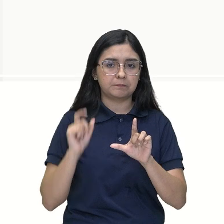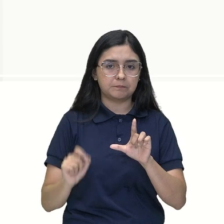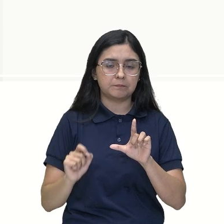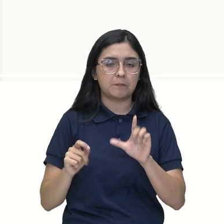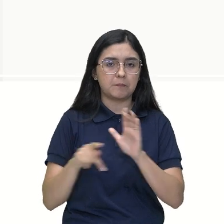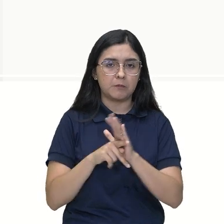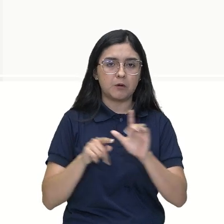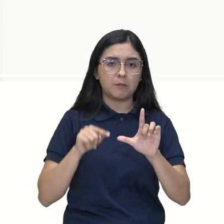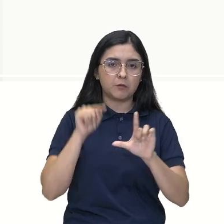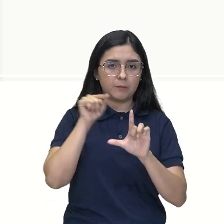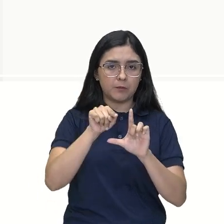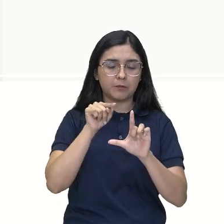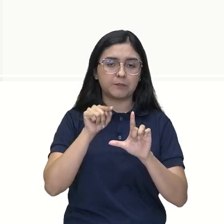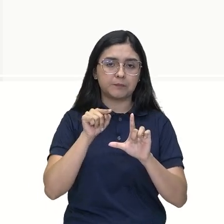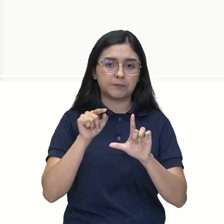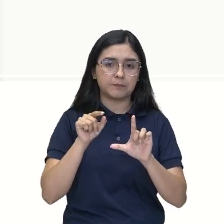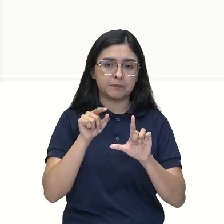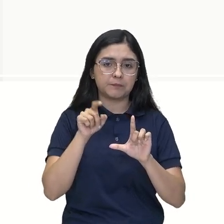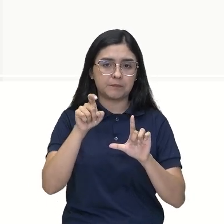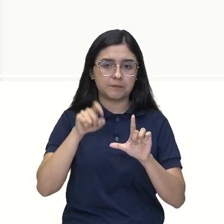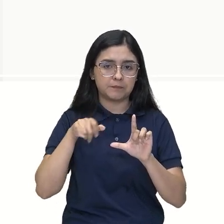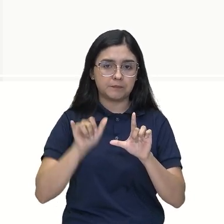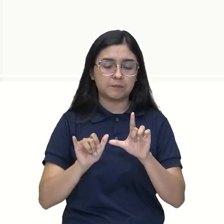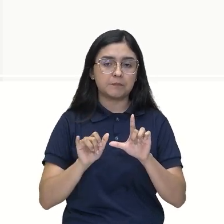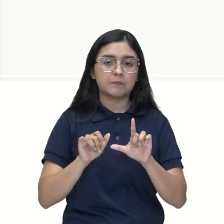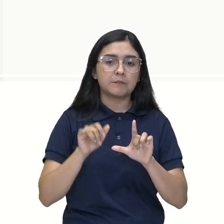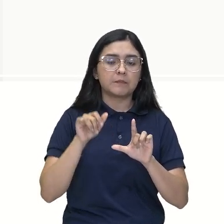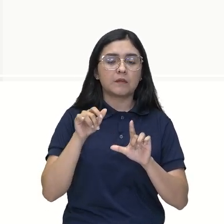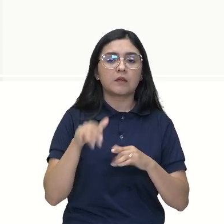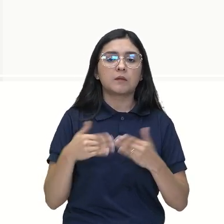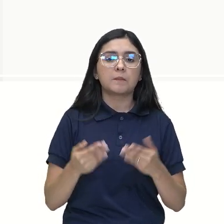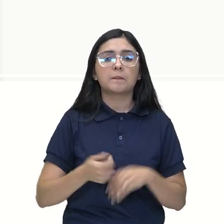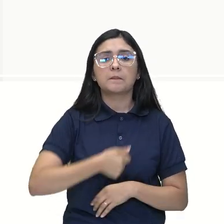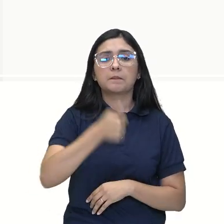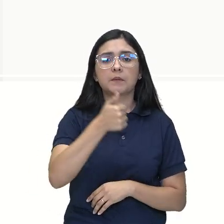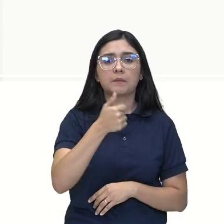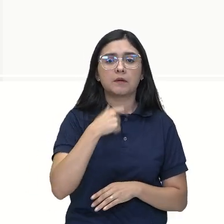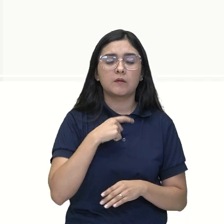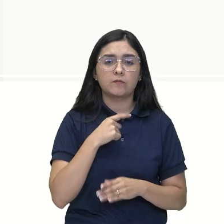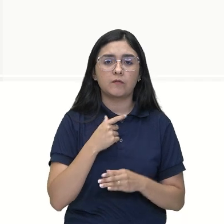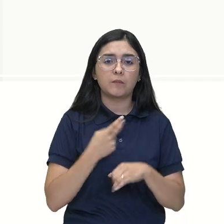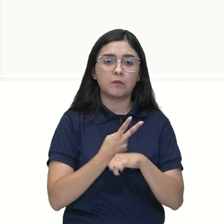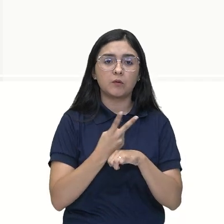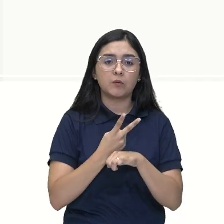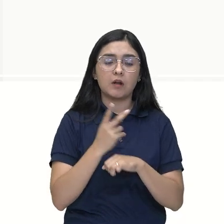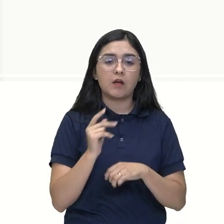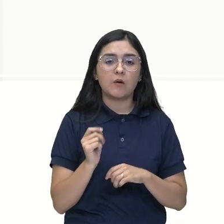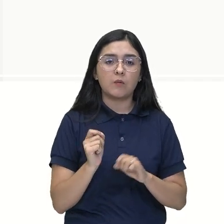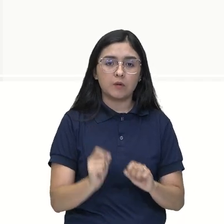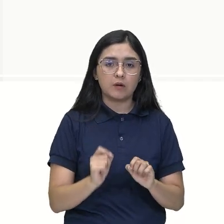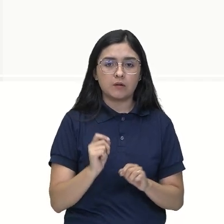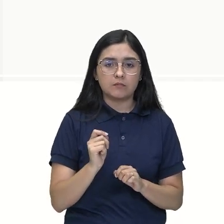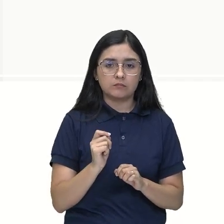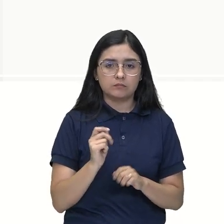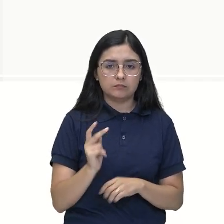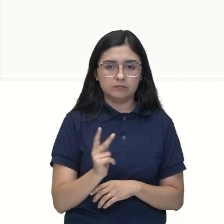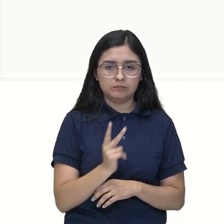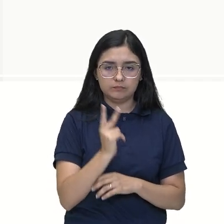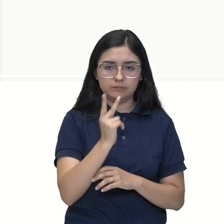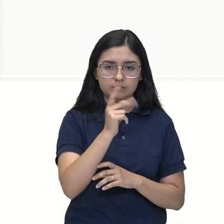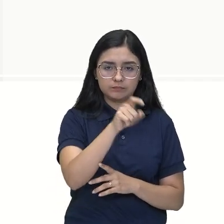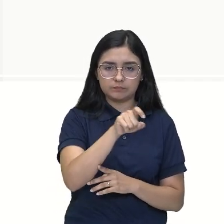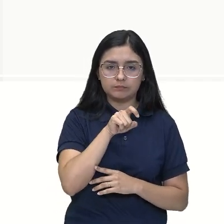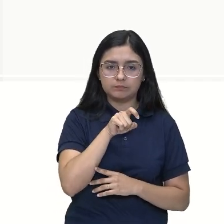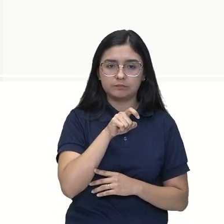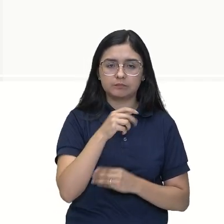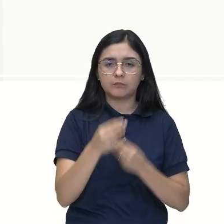do vértice. X e y. Eu vou atrás primeiro do valor de x. Para eu encontrar x, o que eu